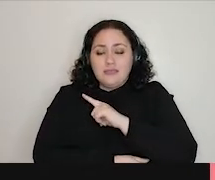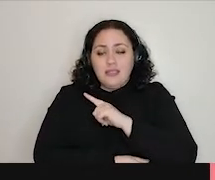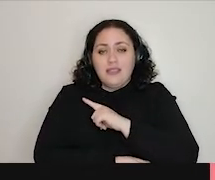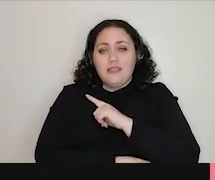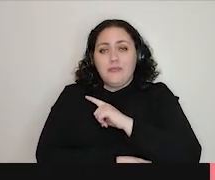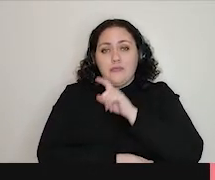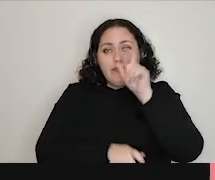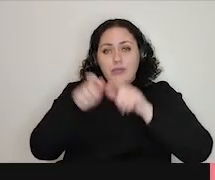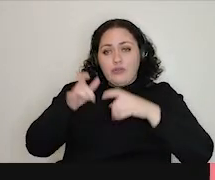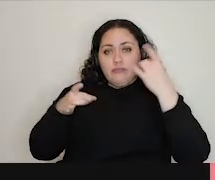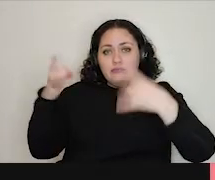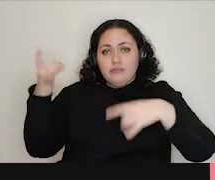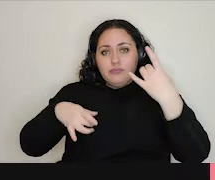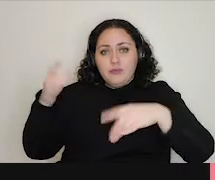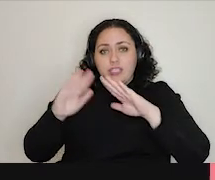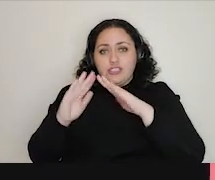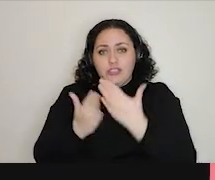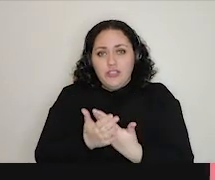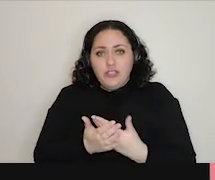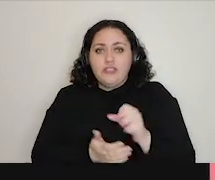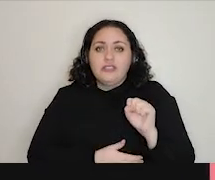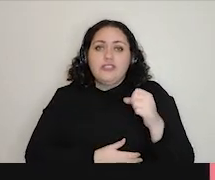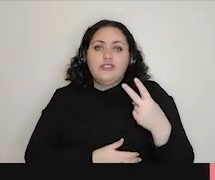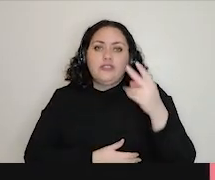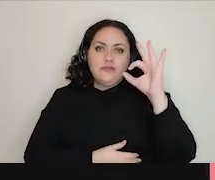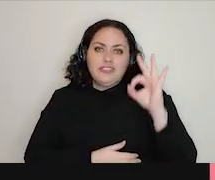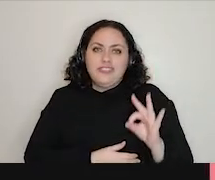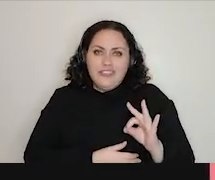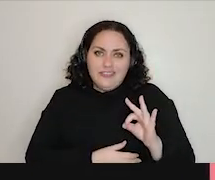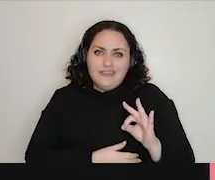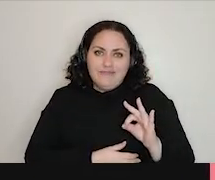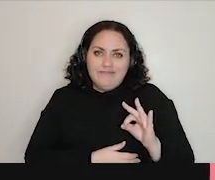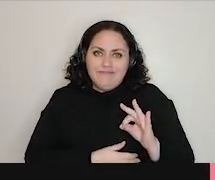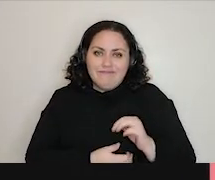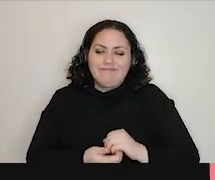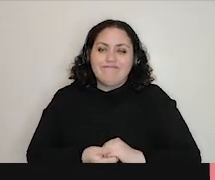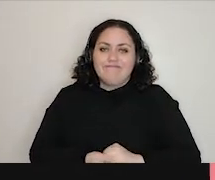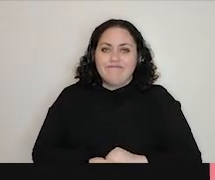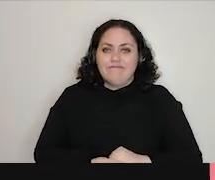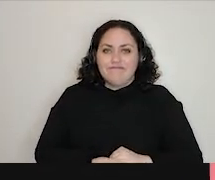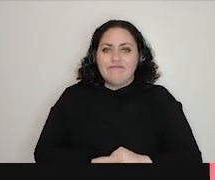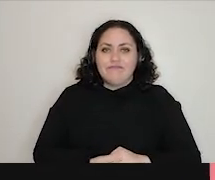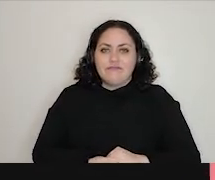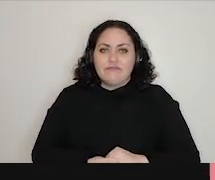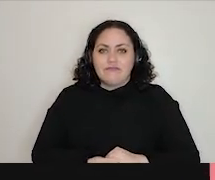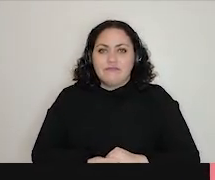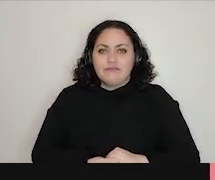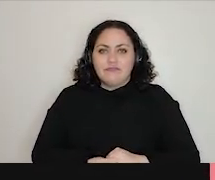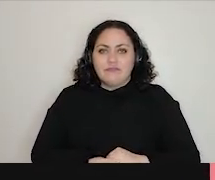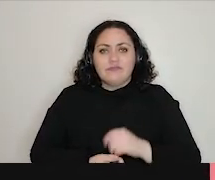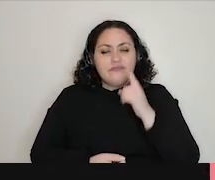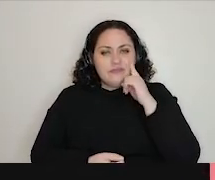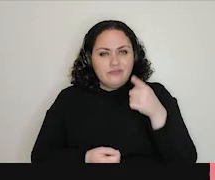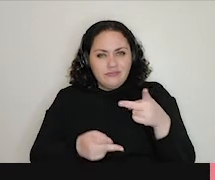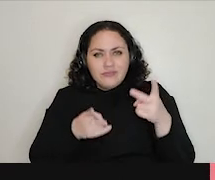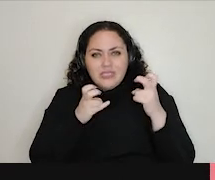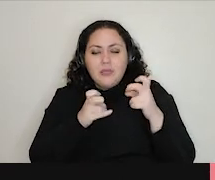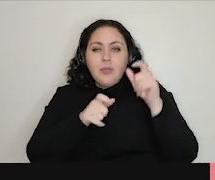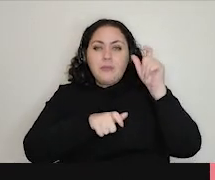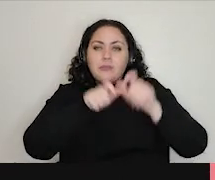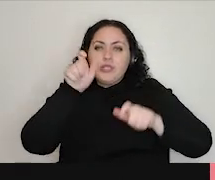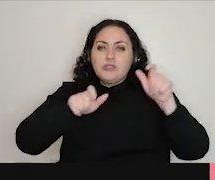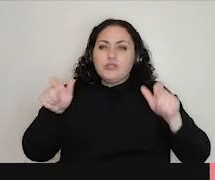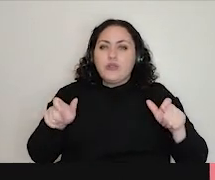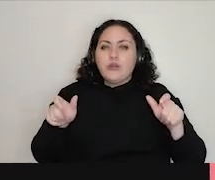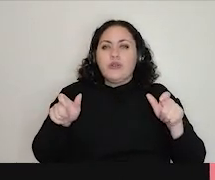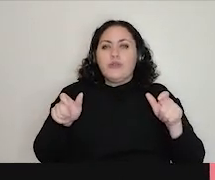de 82%. Então, vocês conseguem visualizar um cenário onde as pessoas elas acabam sendo